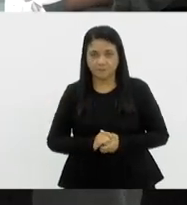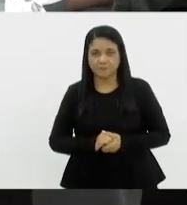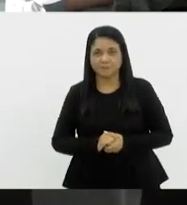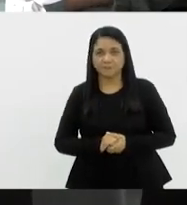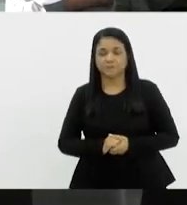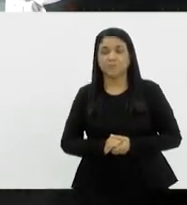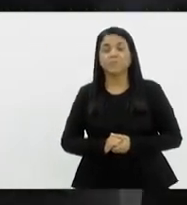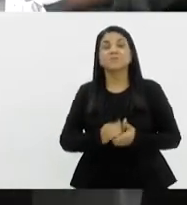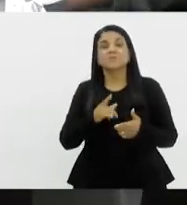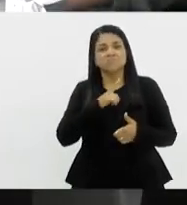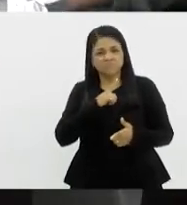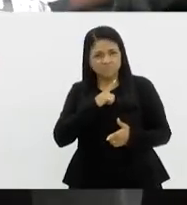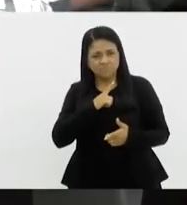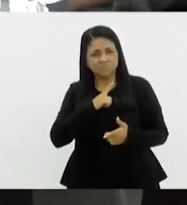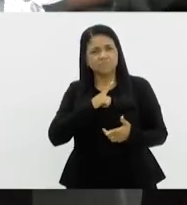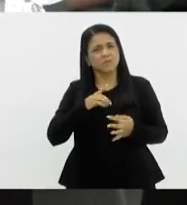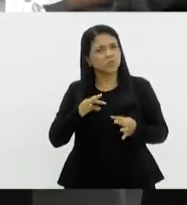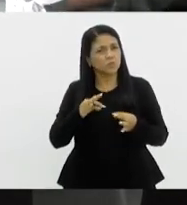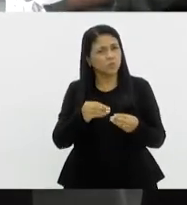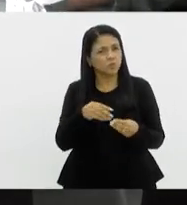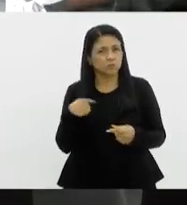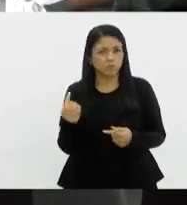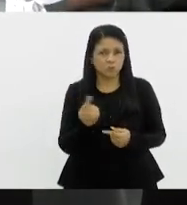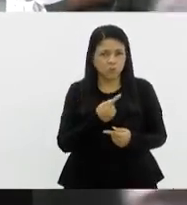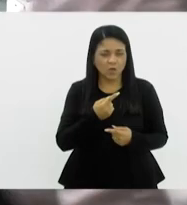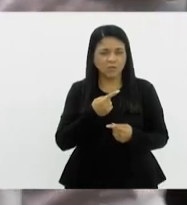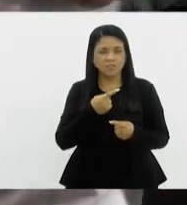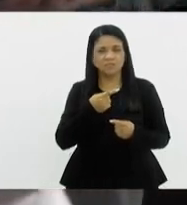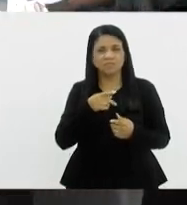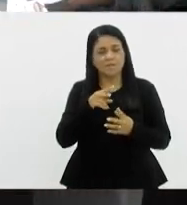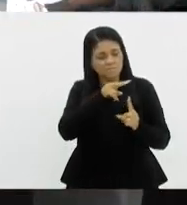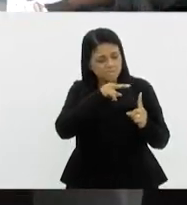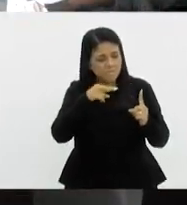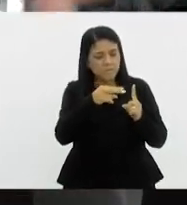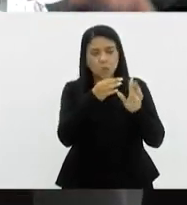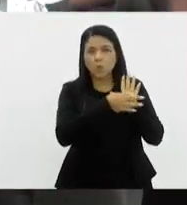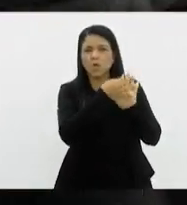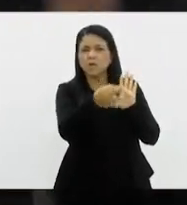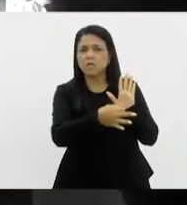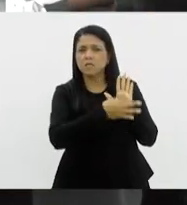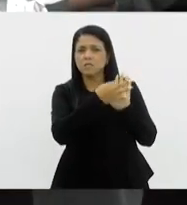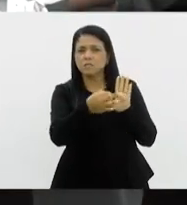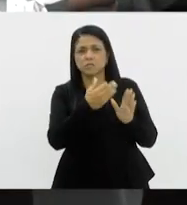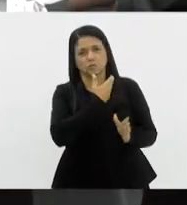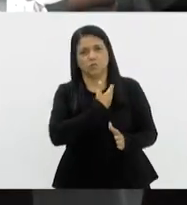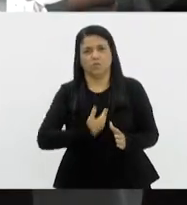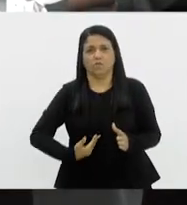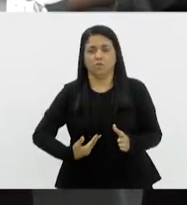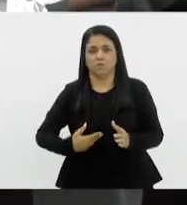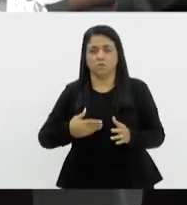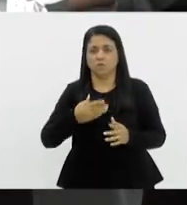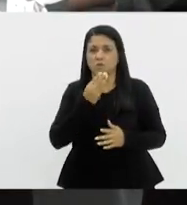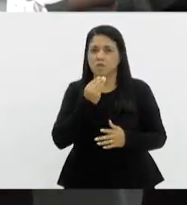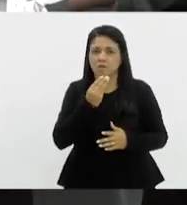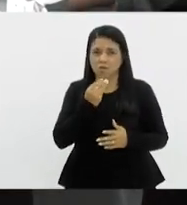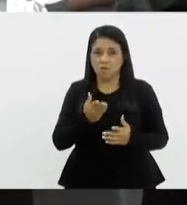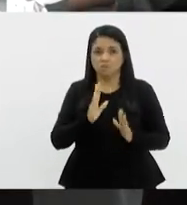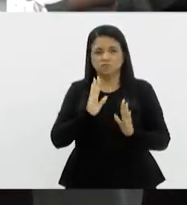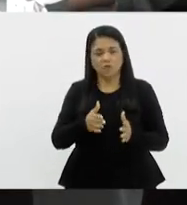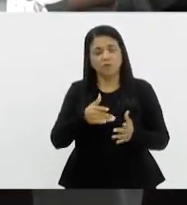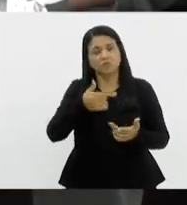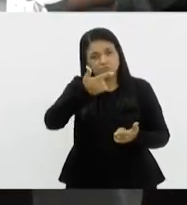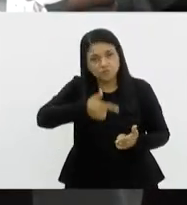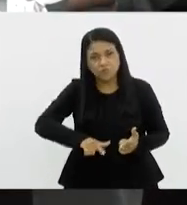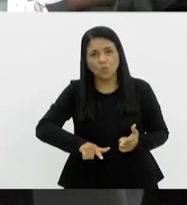Então, temos todos nós uma visão crítica a esse governo, que acabou de fazer outra atrocidade,